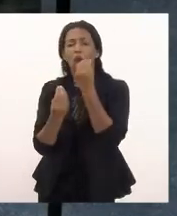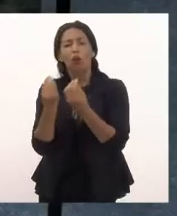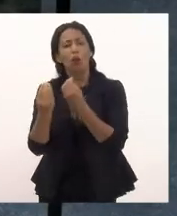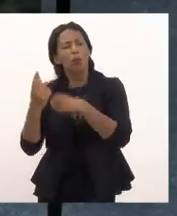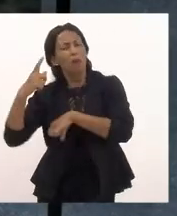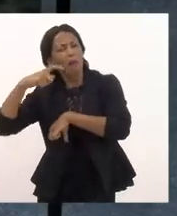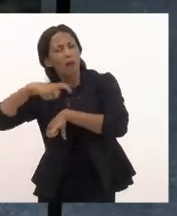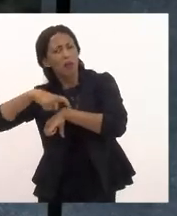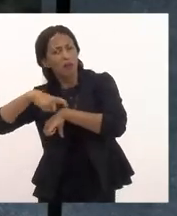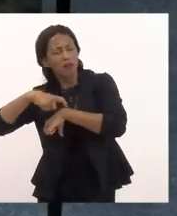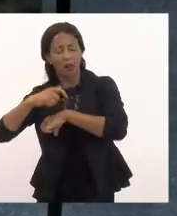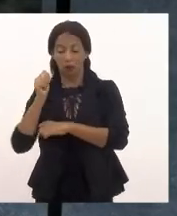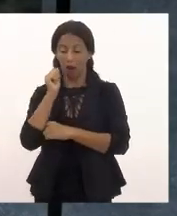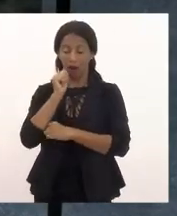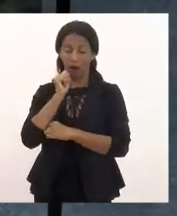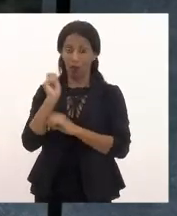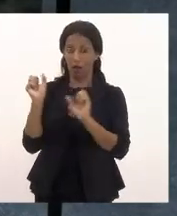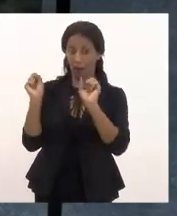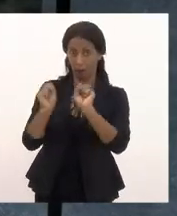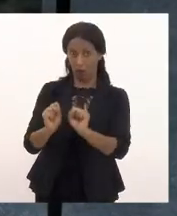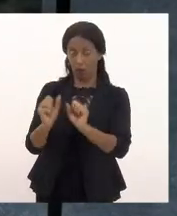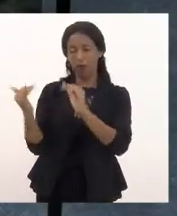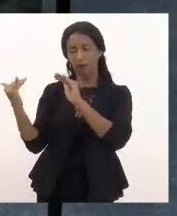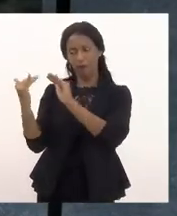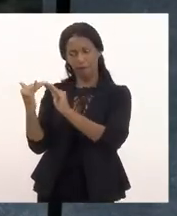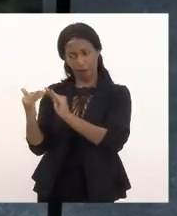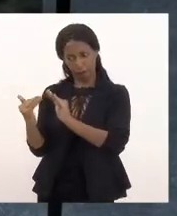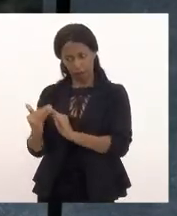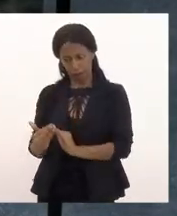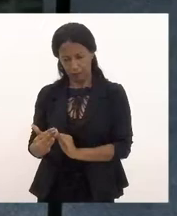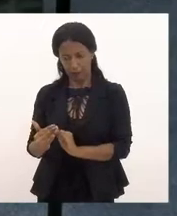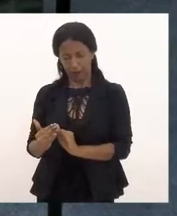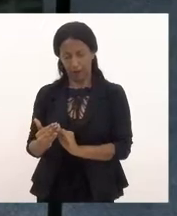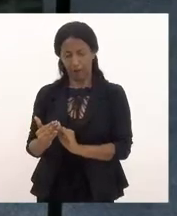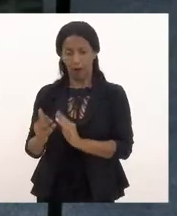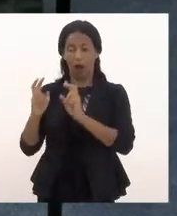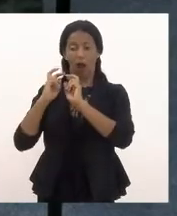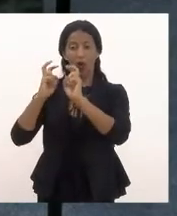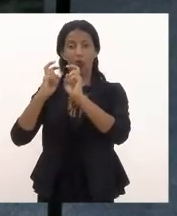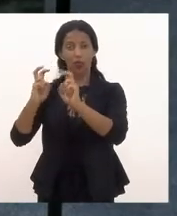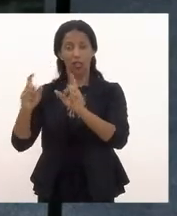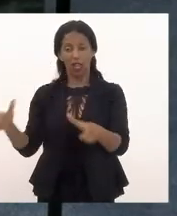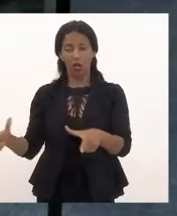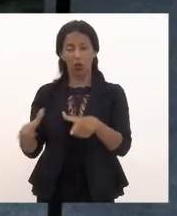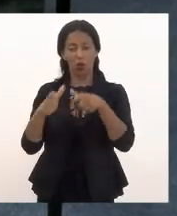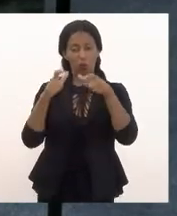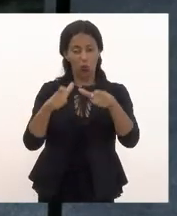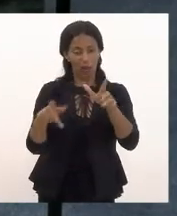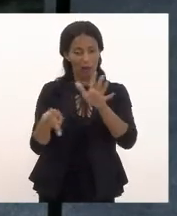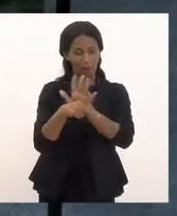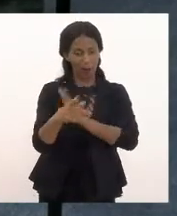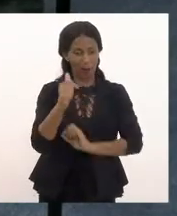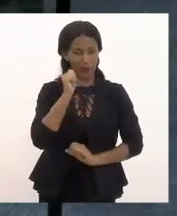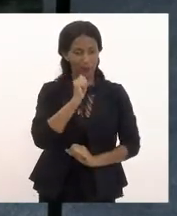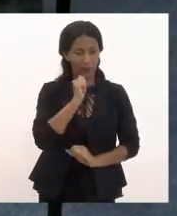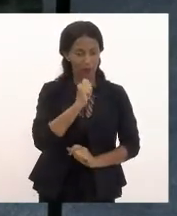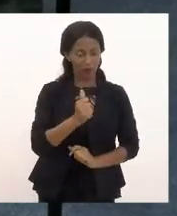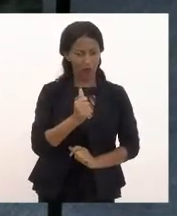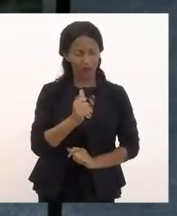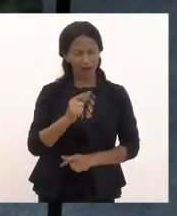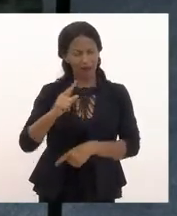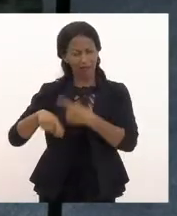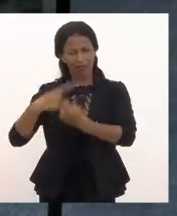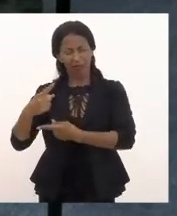tempo, uma mulher, por exemplo, pode ser favorável ao vagão feminino e, na sequência, ela